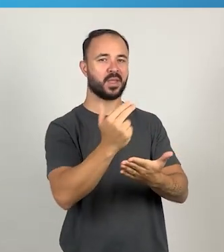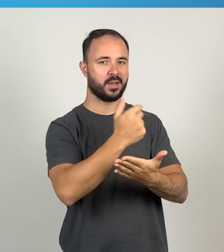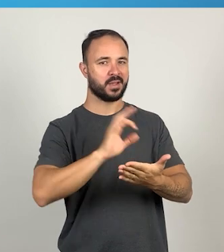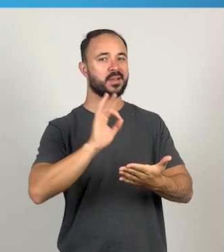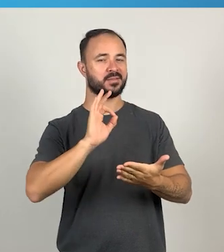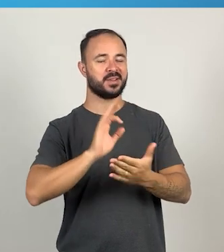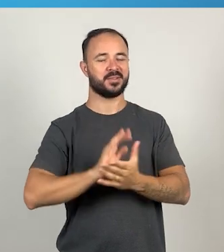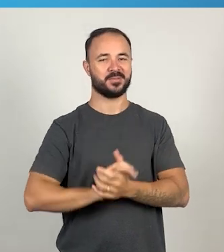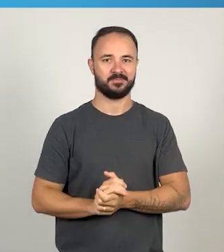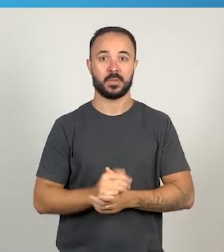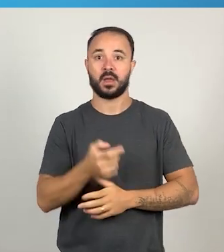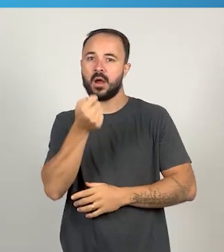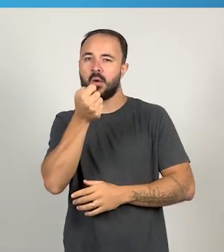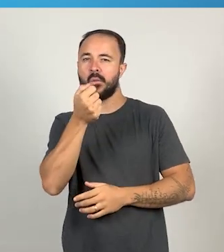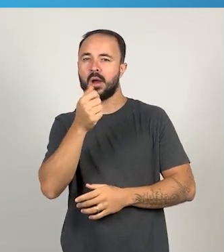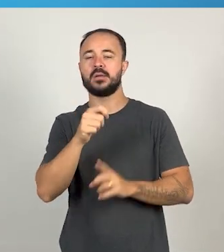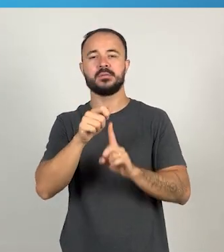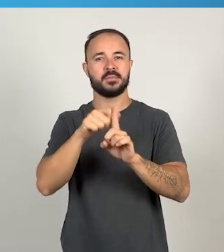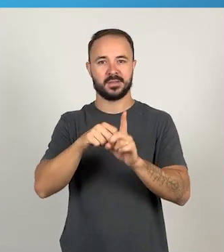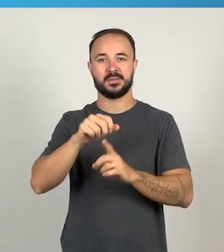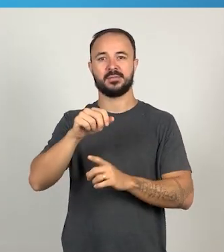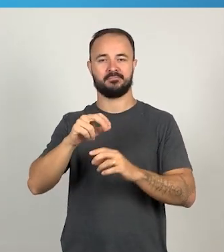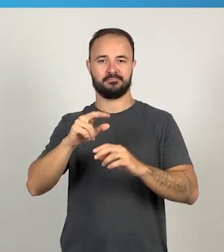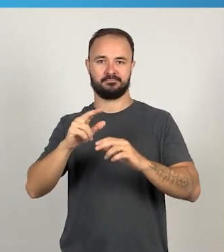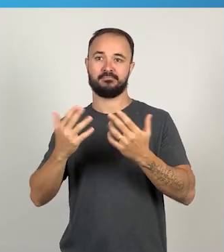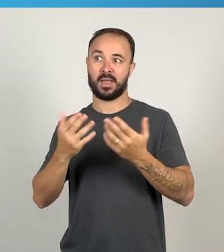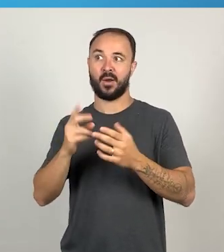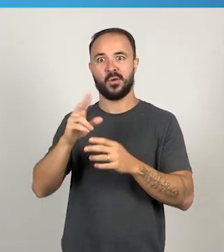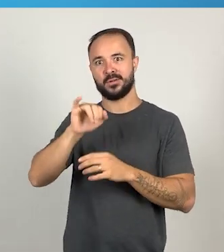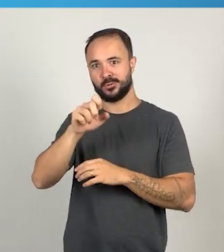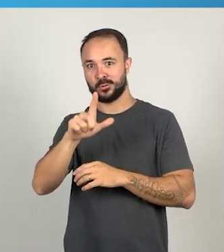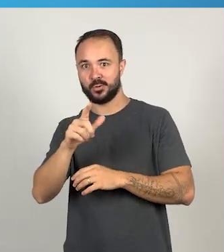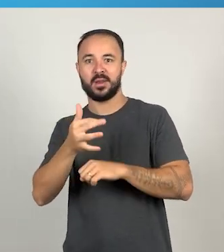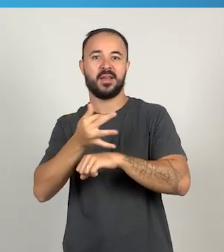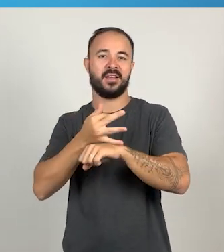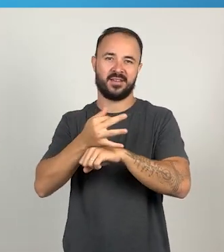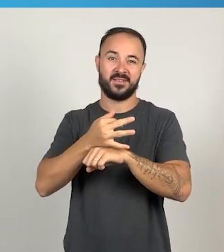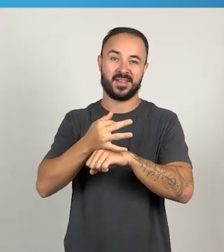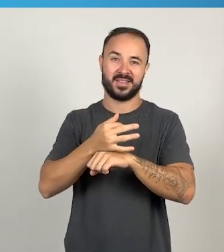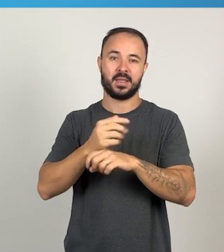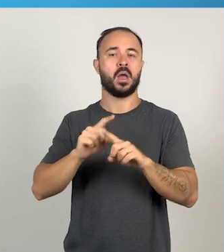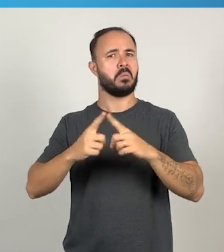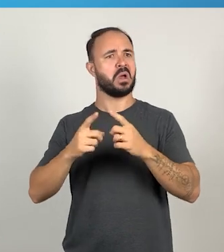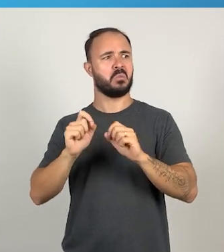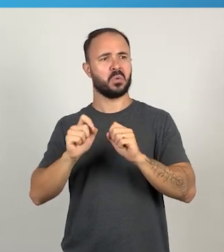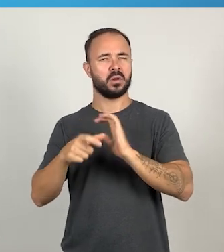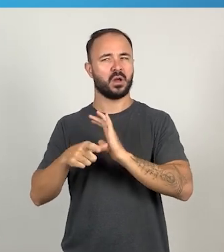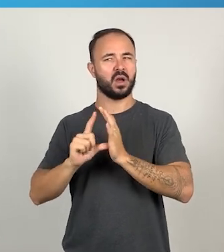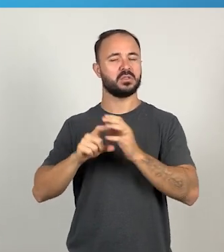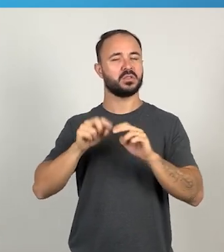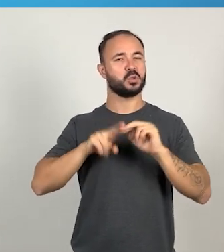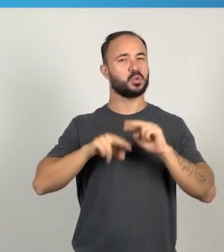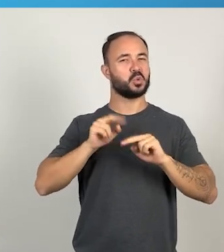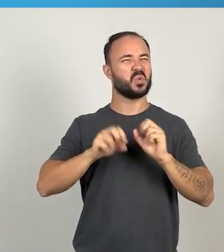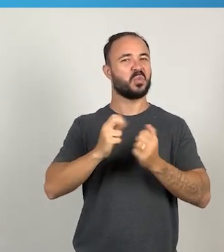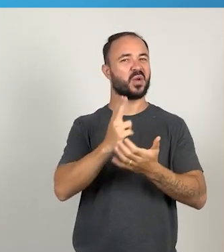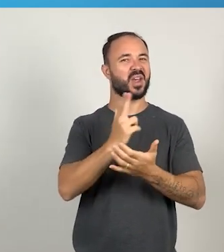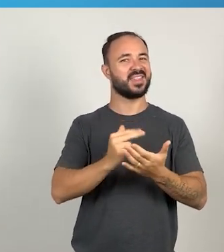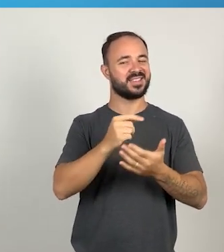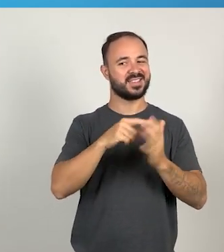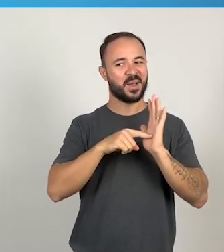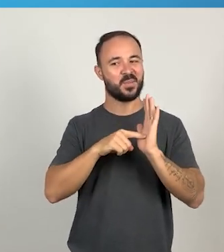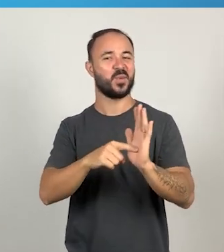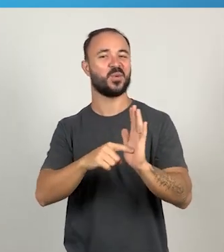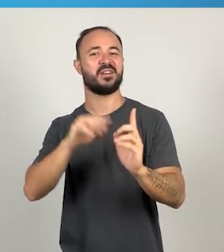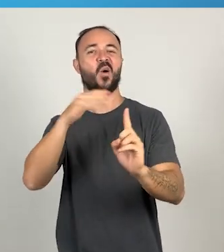Está chegando já o mês de julho, será férias, mas a gente pode fazer em junho, né? Antes de entrarmos. Então, uma homenagem a essa cidade